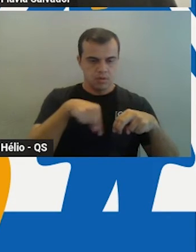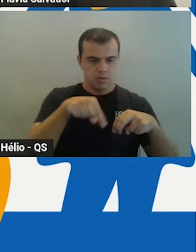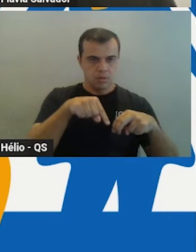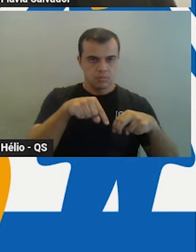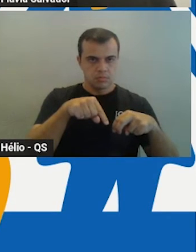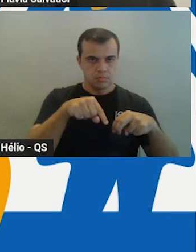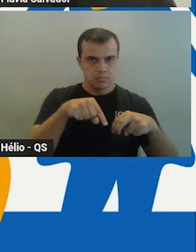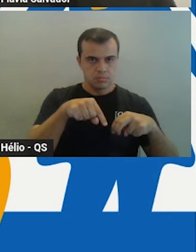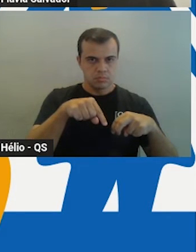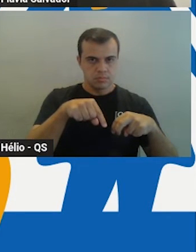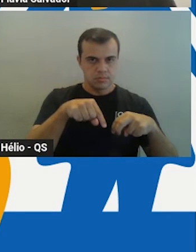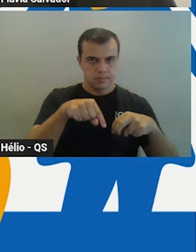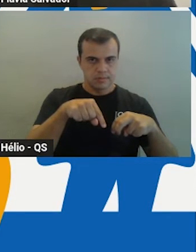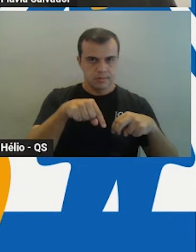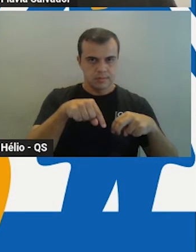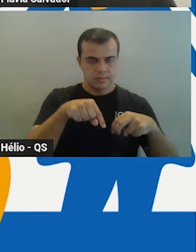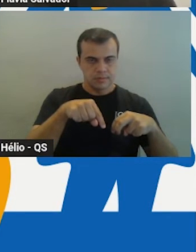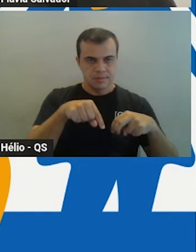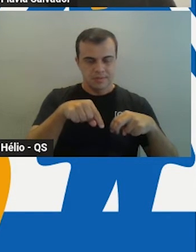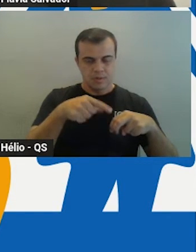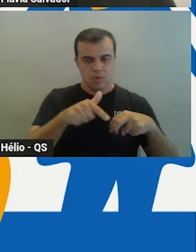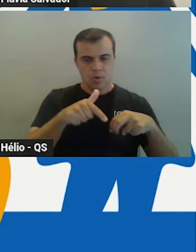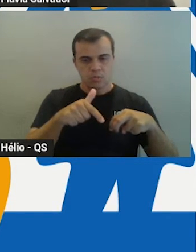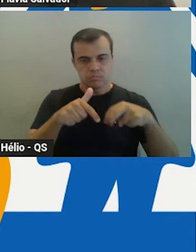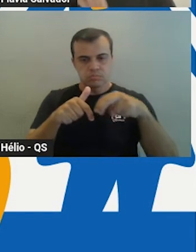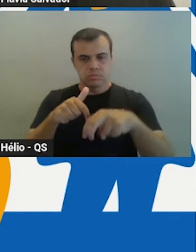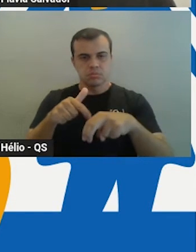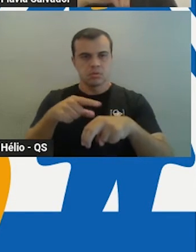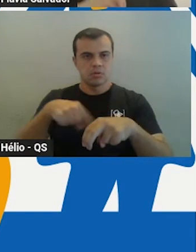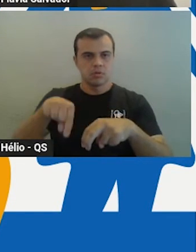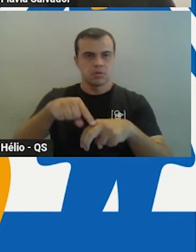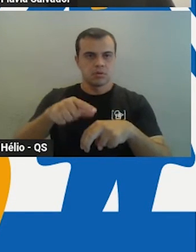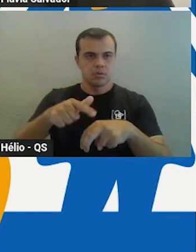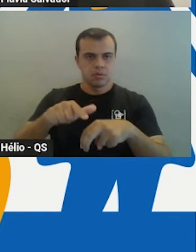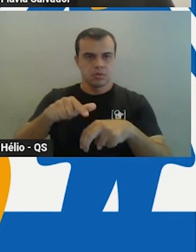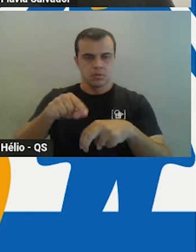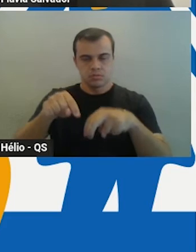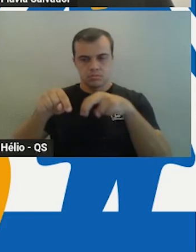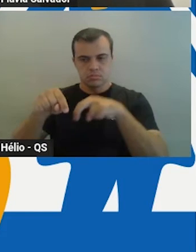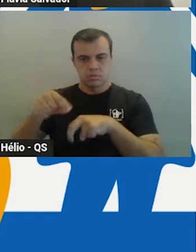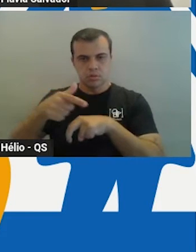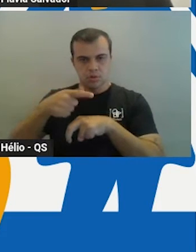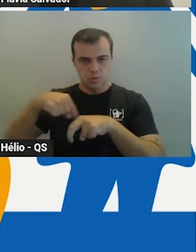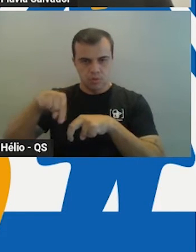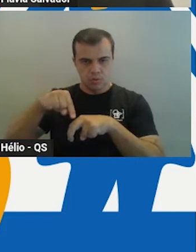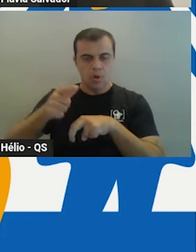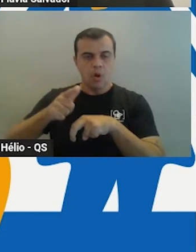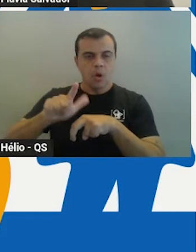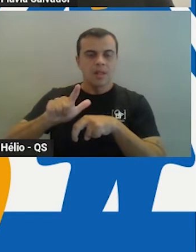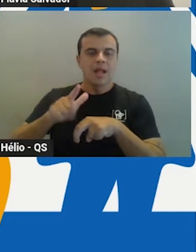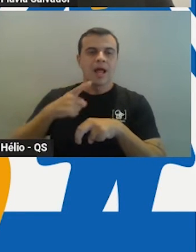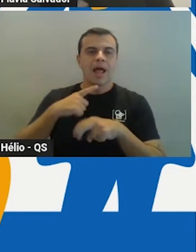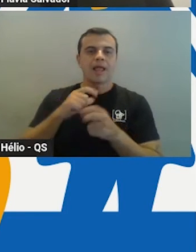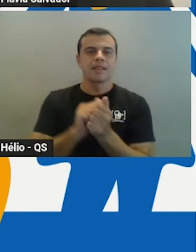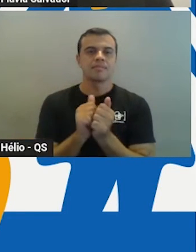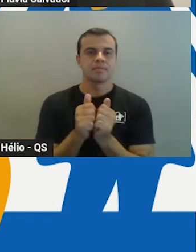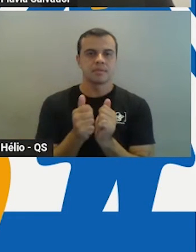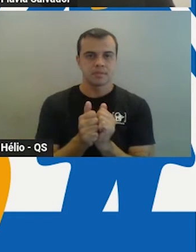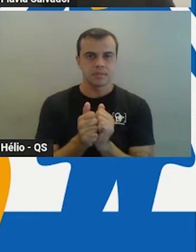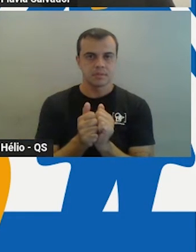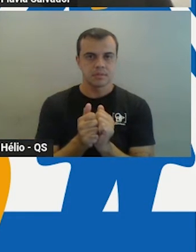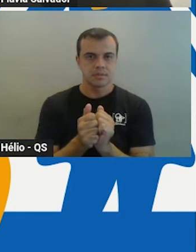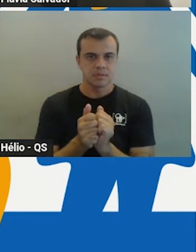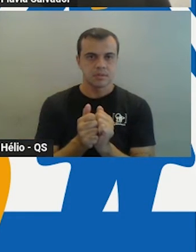círculo e cair dentro de outro círculo, né? Ele pula de uma toca para outra. Aí a adaptação, que é